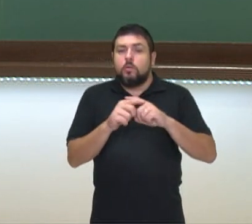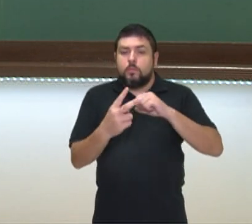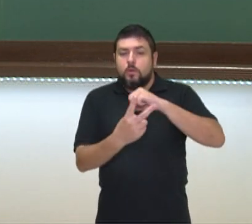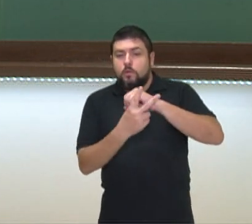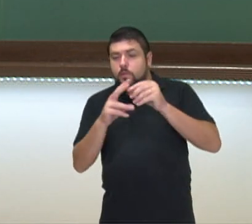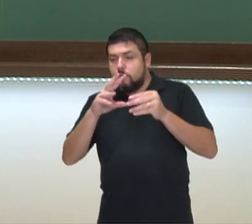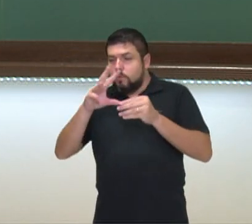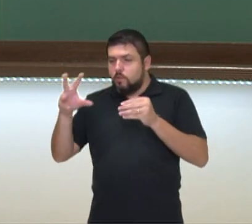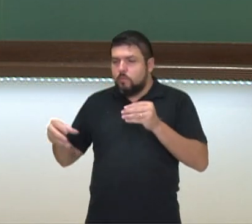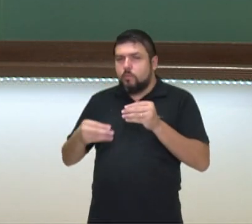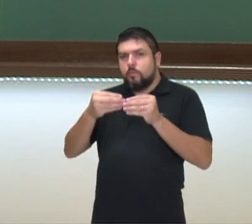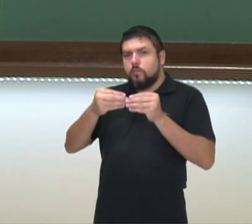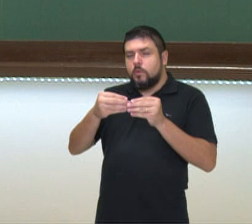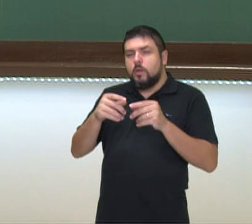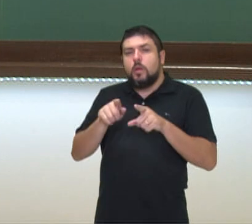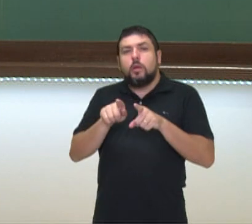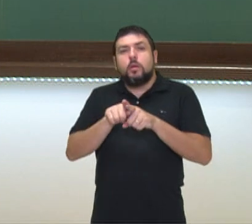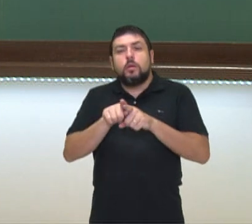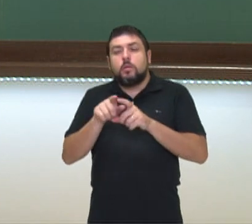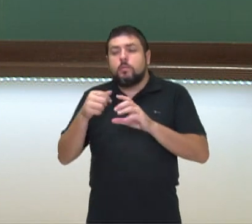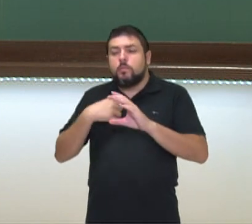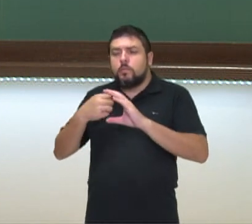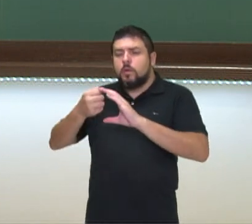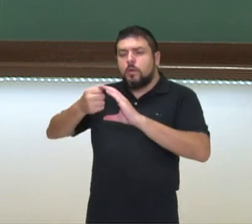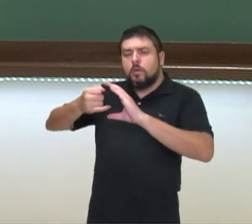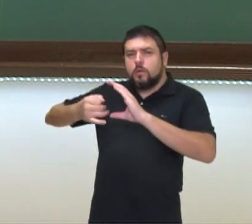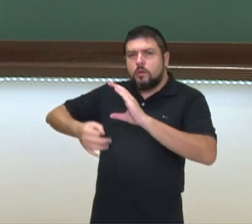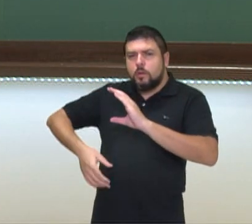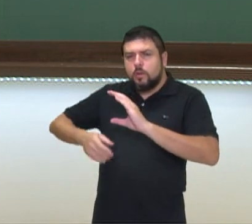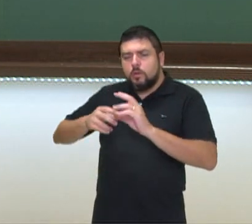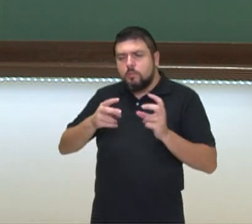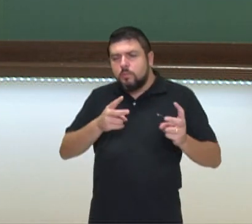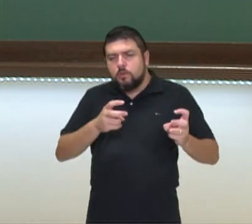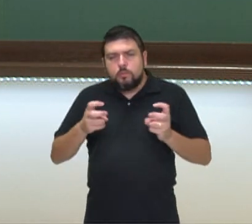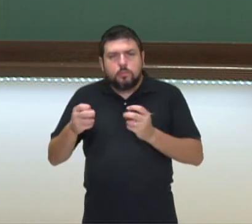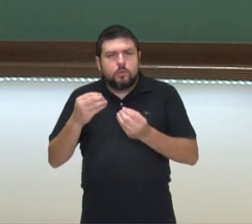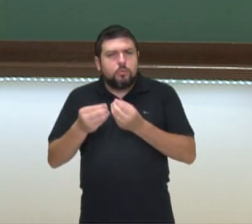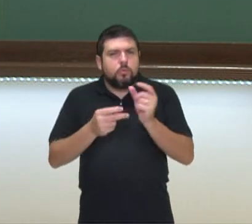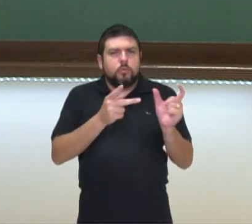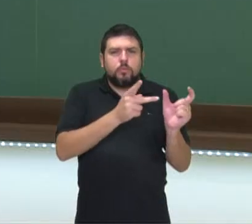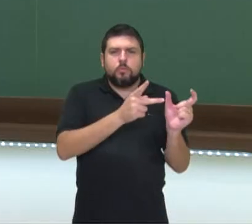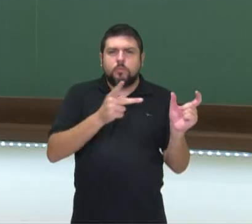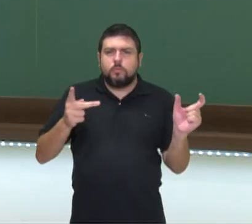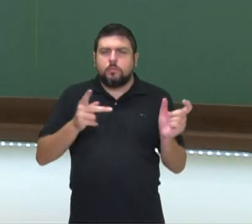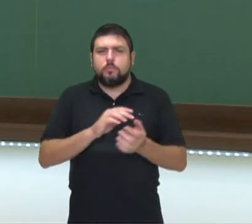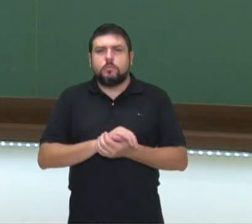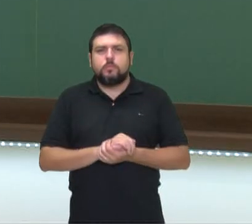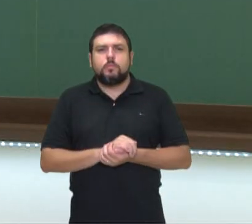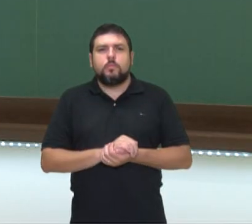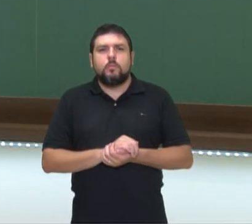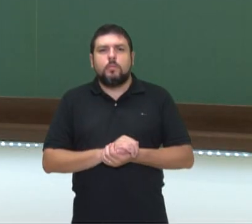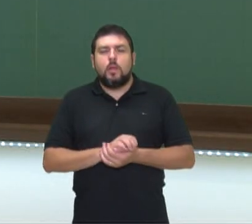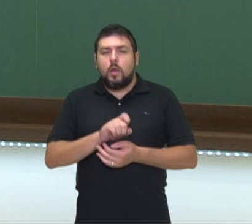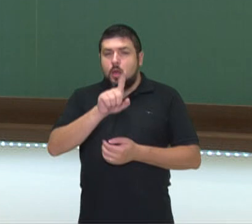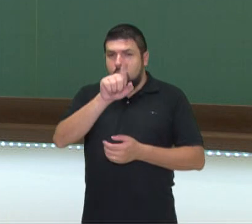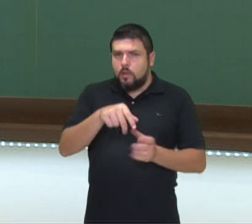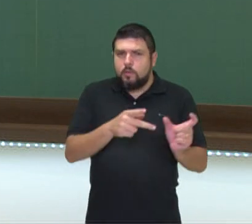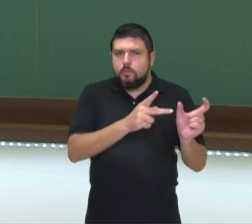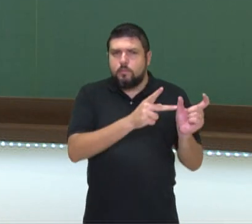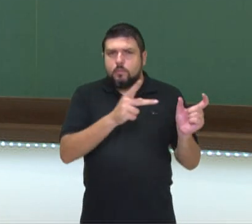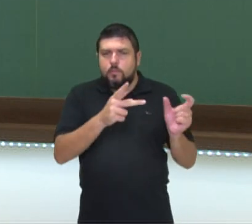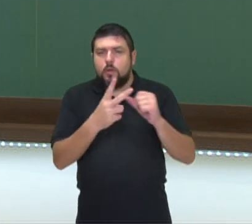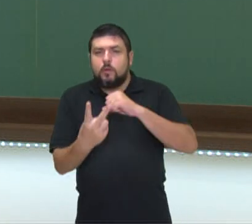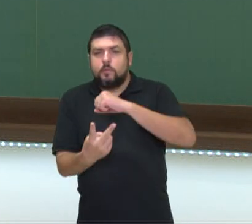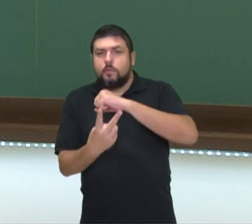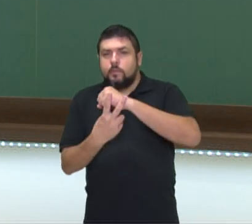as características para classificar esse predicado. Então, nós temos aqui predicados que são verbos